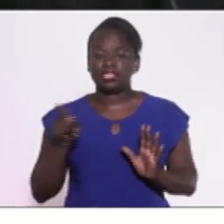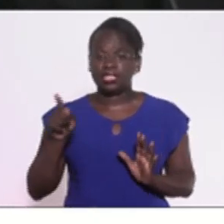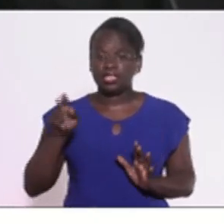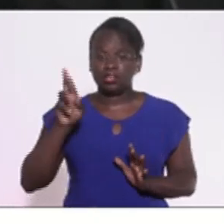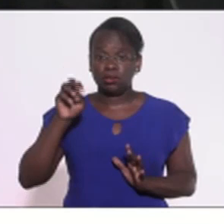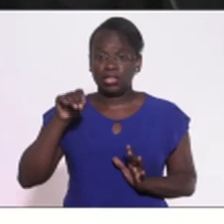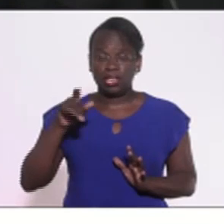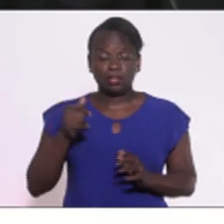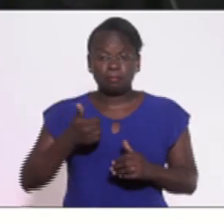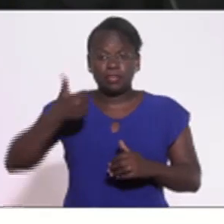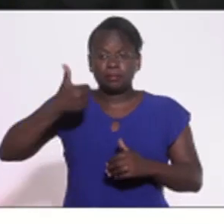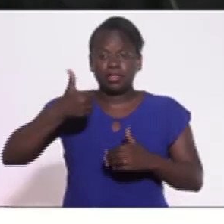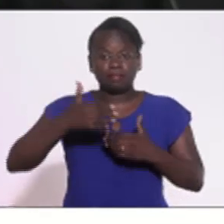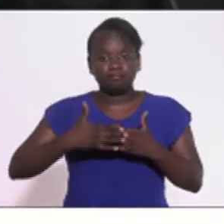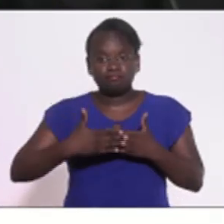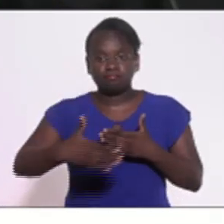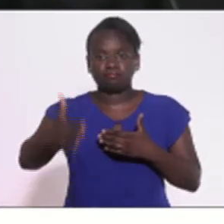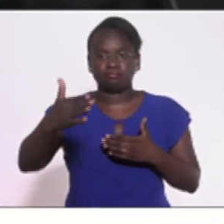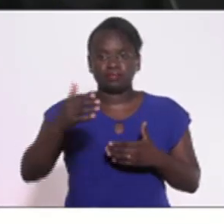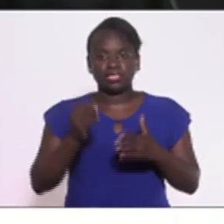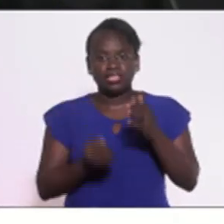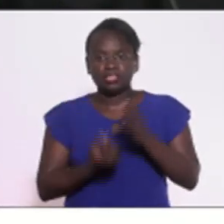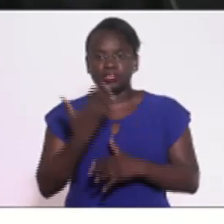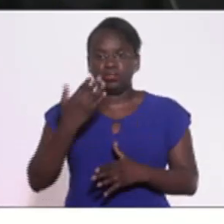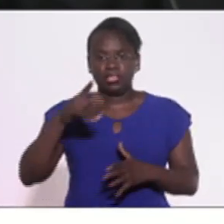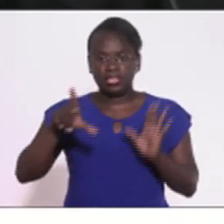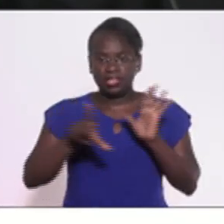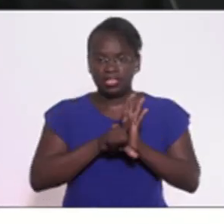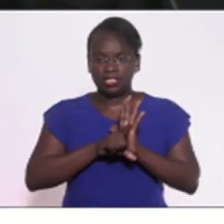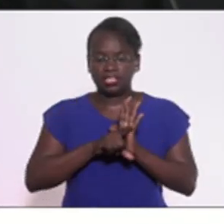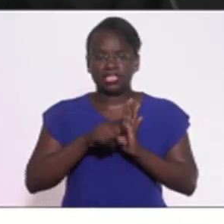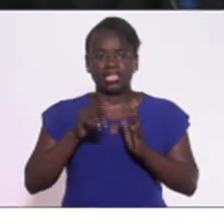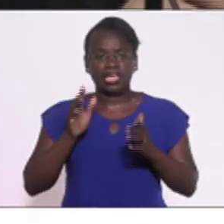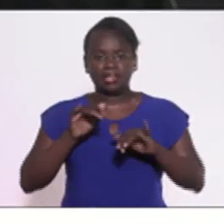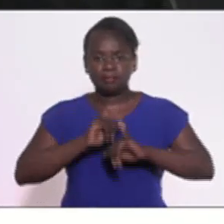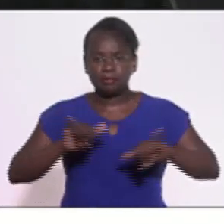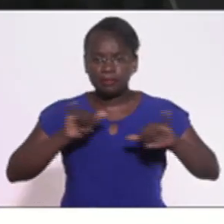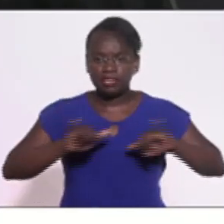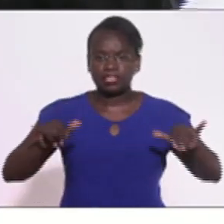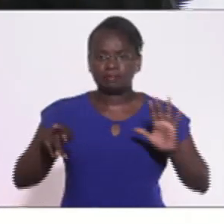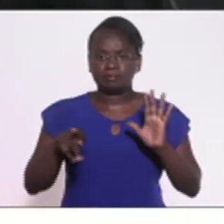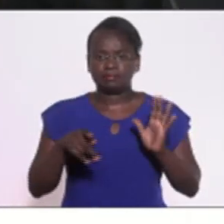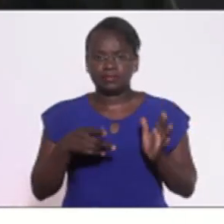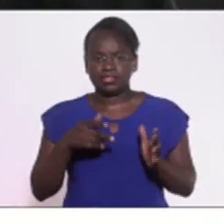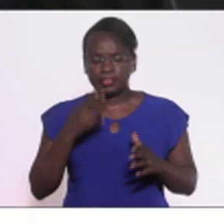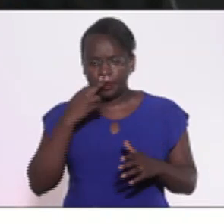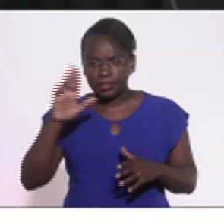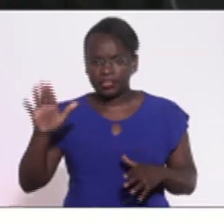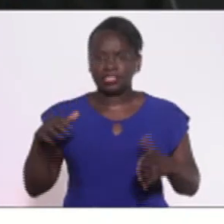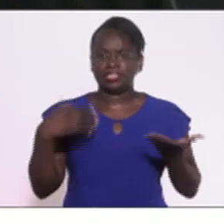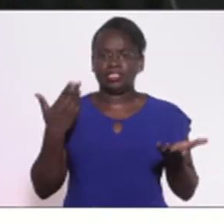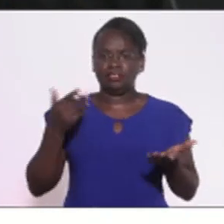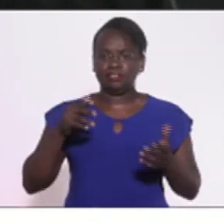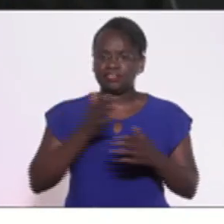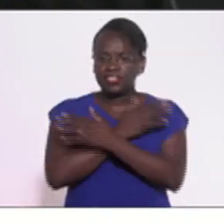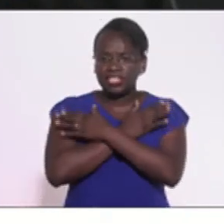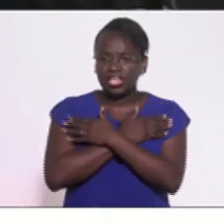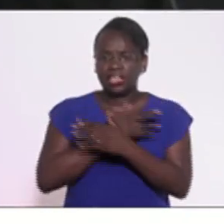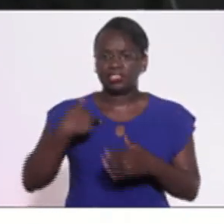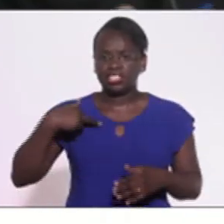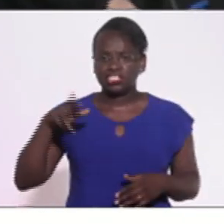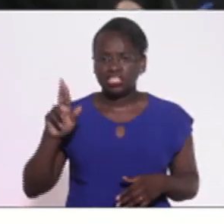um precursor. Ele criou leis sobre propaganda nazista, sobre feriados religiosos, que muitos anos